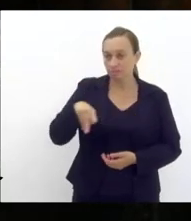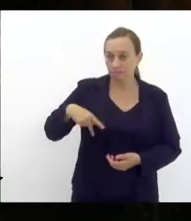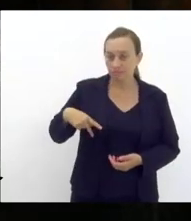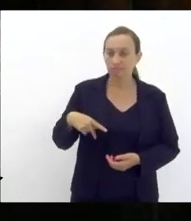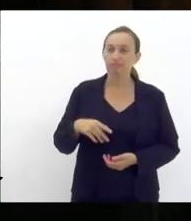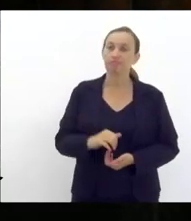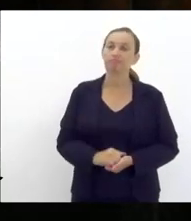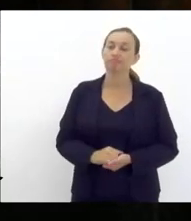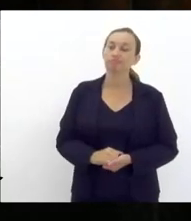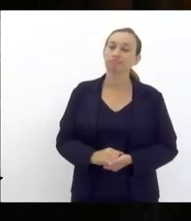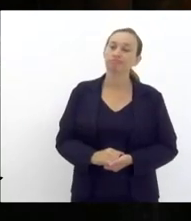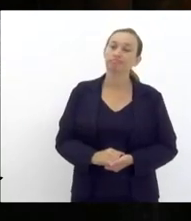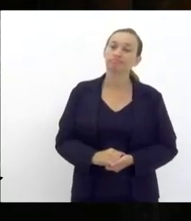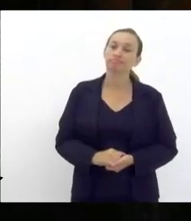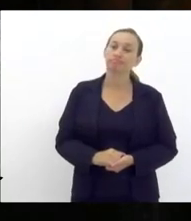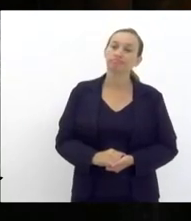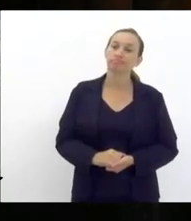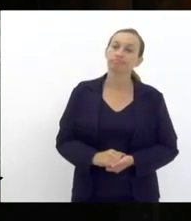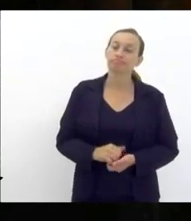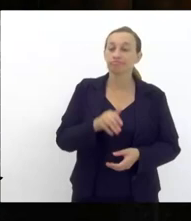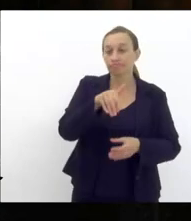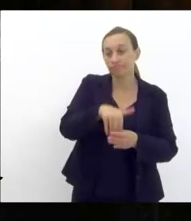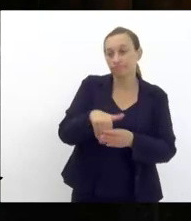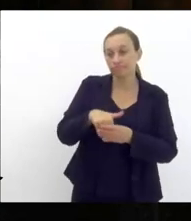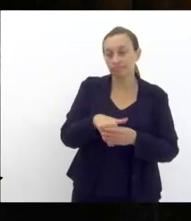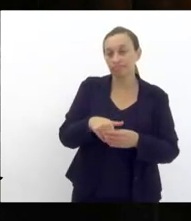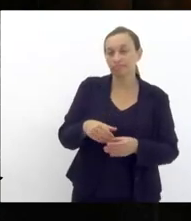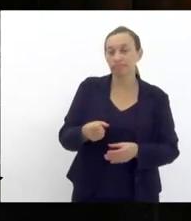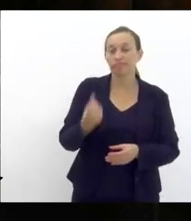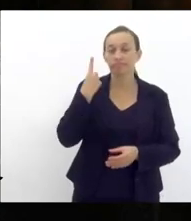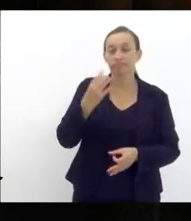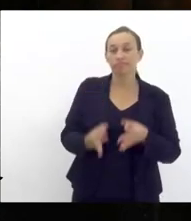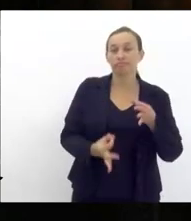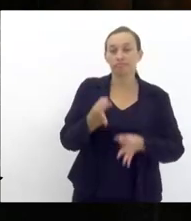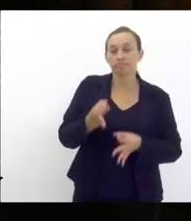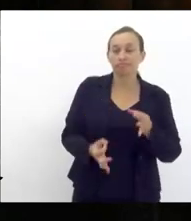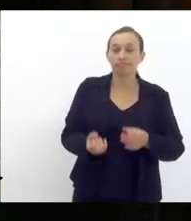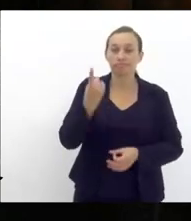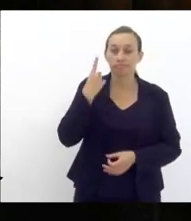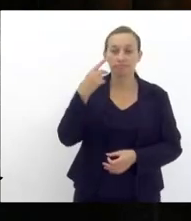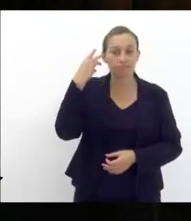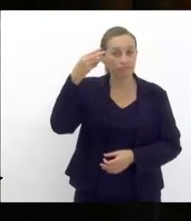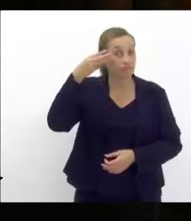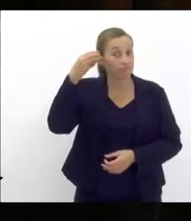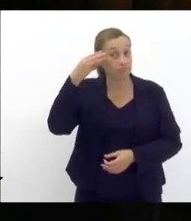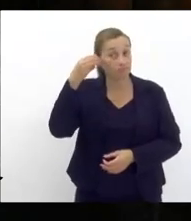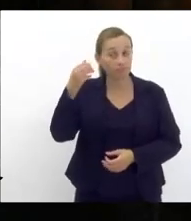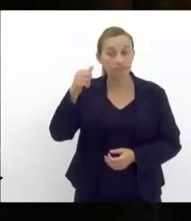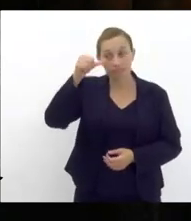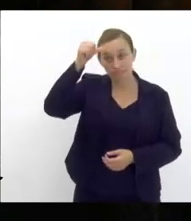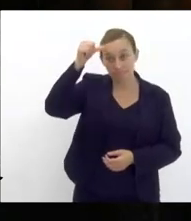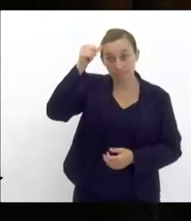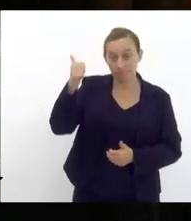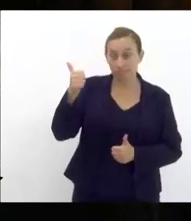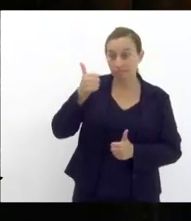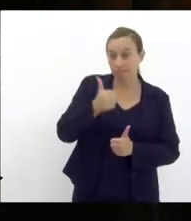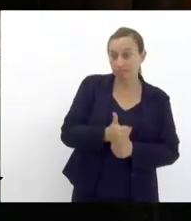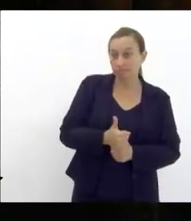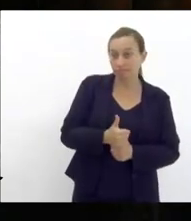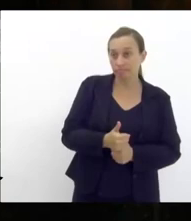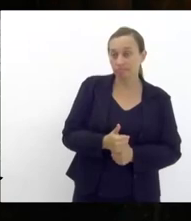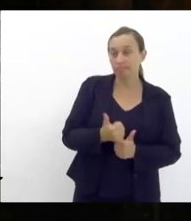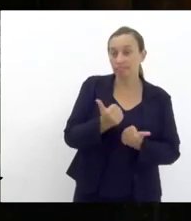e com a eleição do ex-juiz ex-governador Wilson witzel Castro assumiu o cargo de